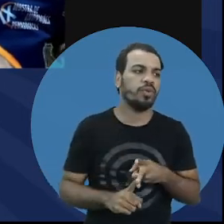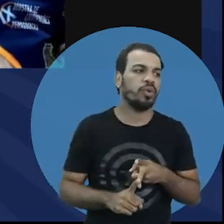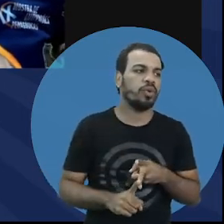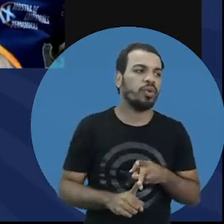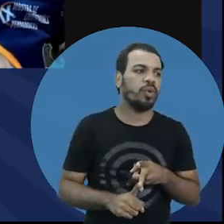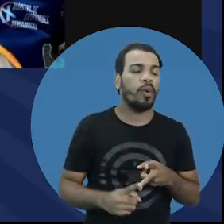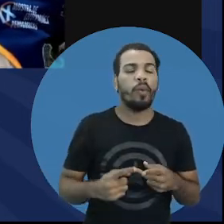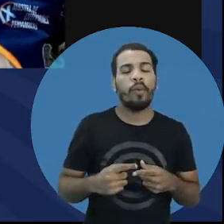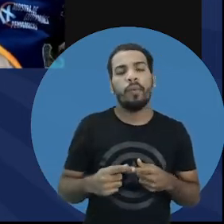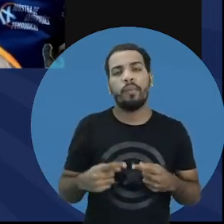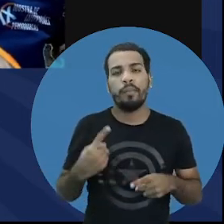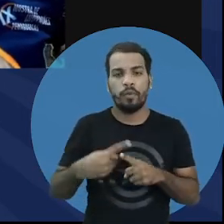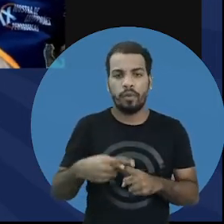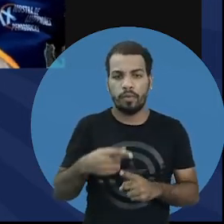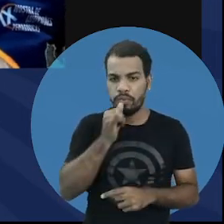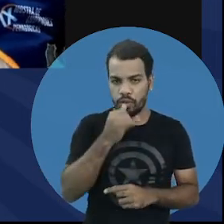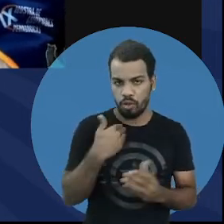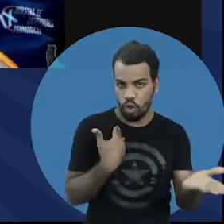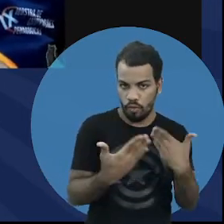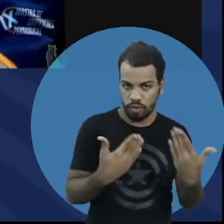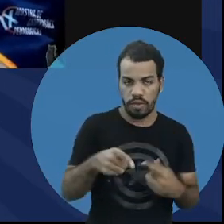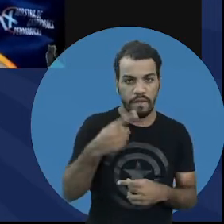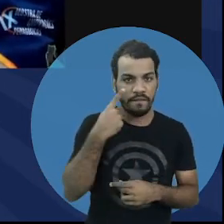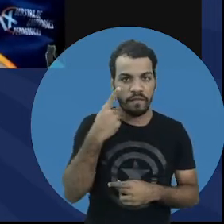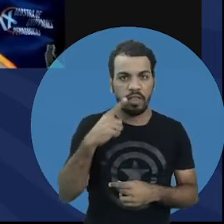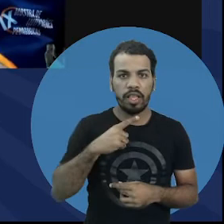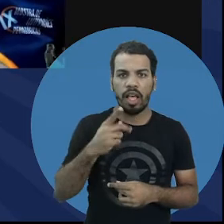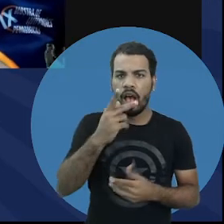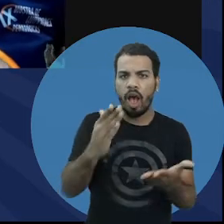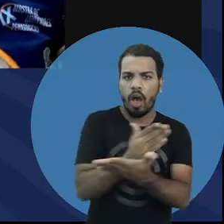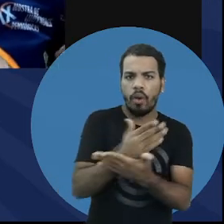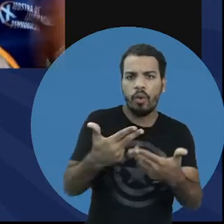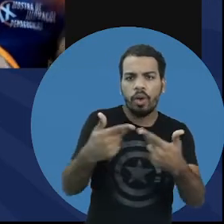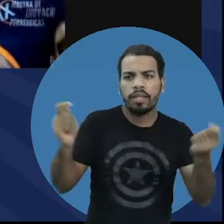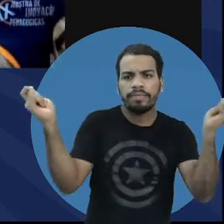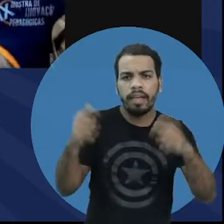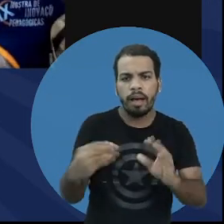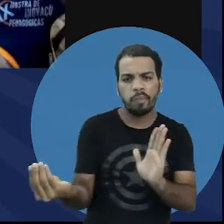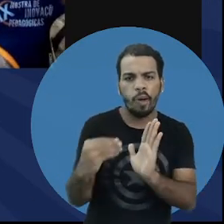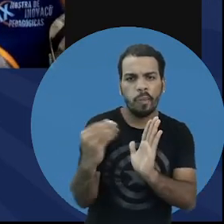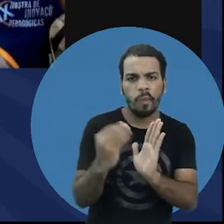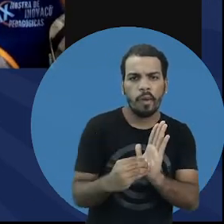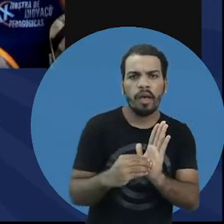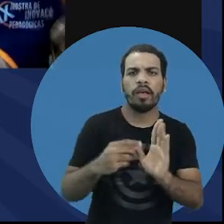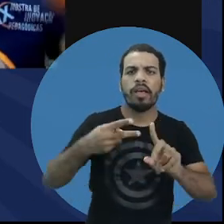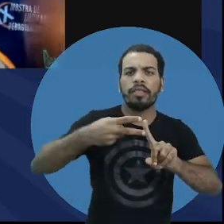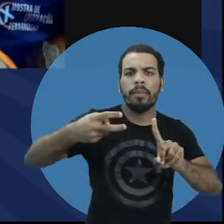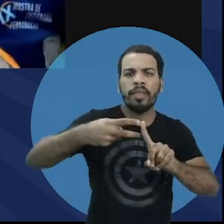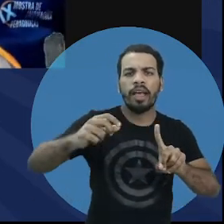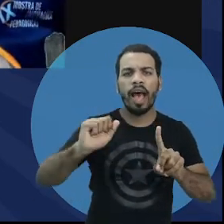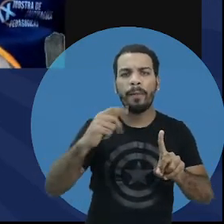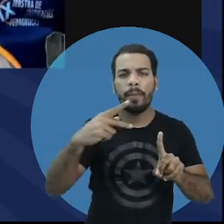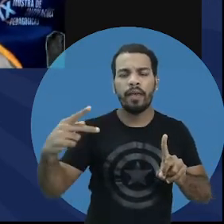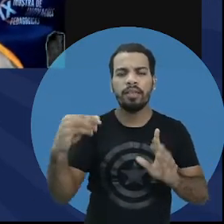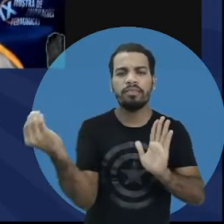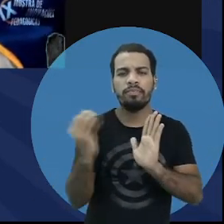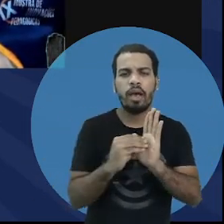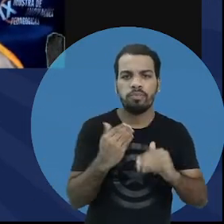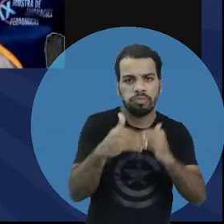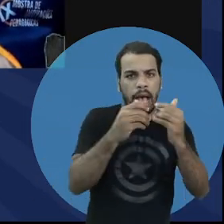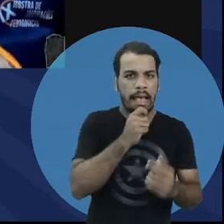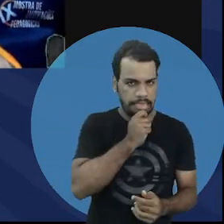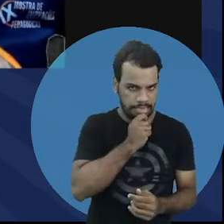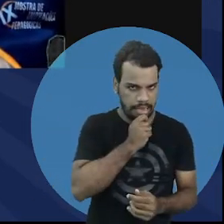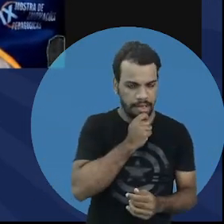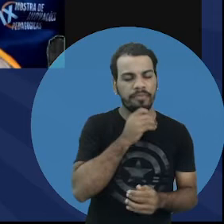porque a gente conversando, né, a gente viu que tem algumas coisas que a gente ainda pode adicionar, porque o aplicativo ainda está em desenvolvimento. Então, a gente